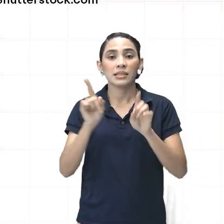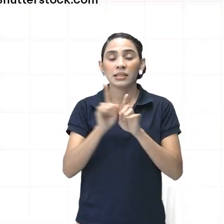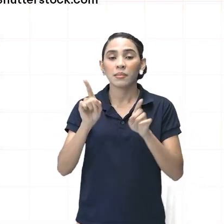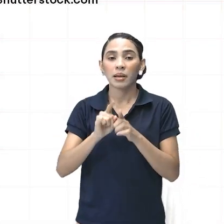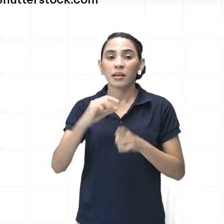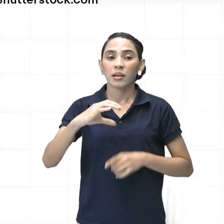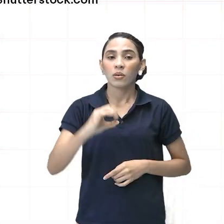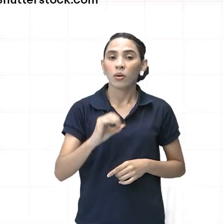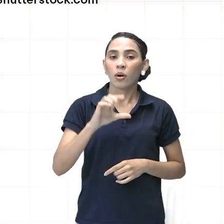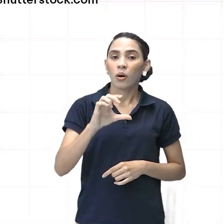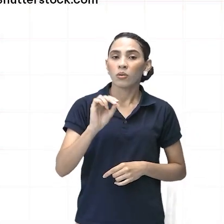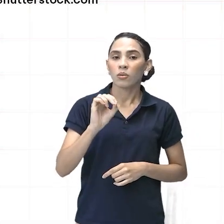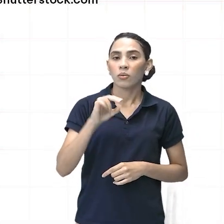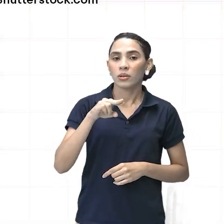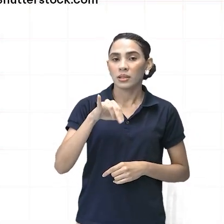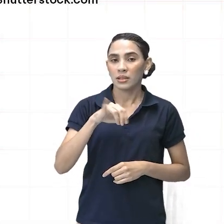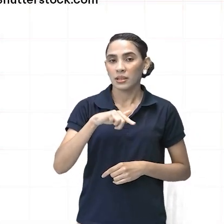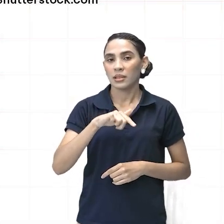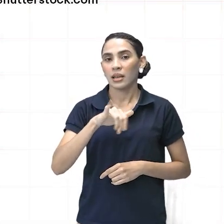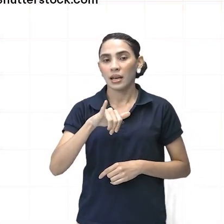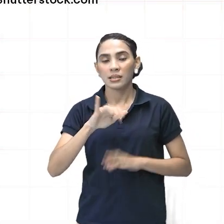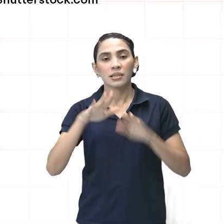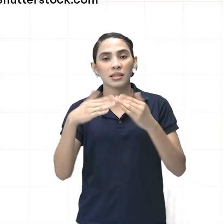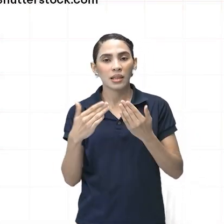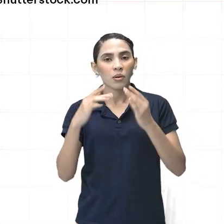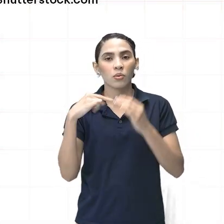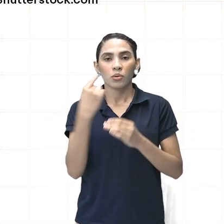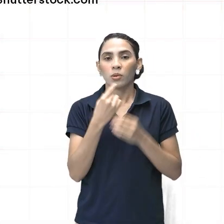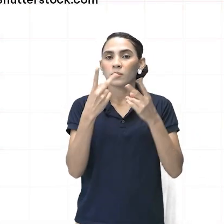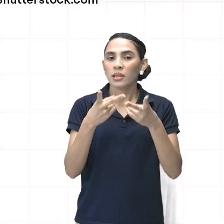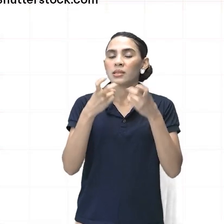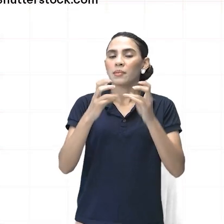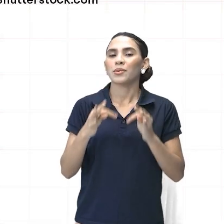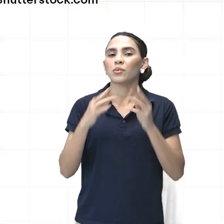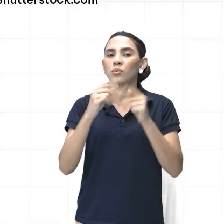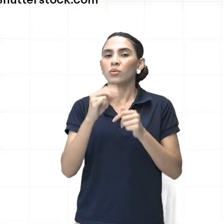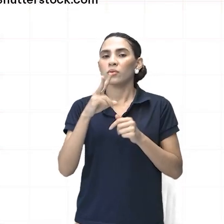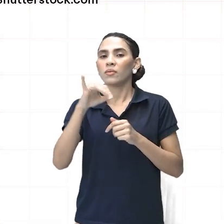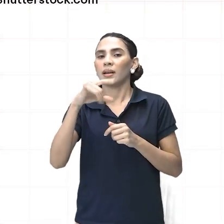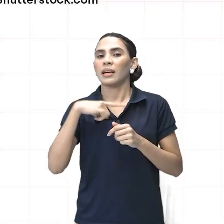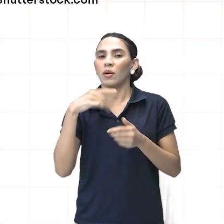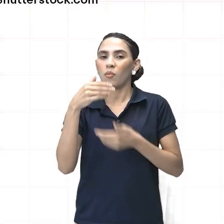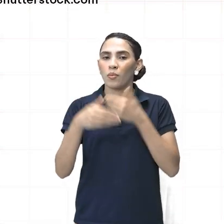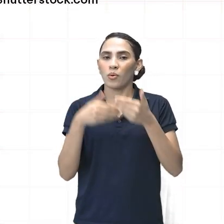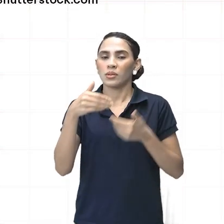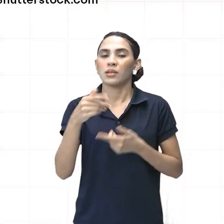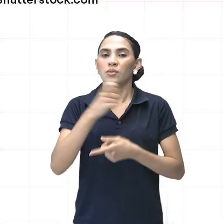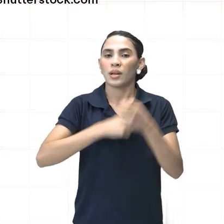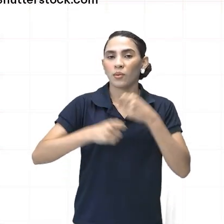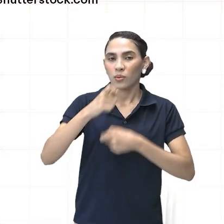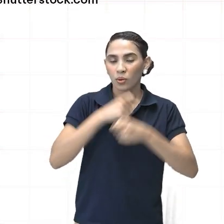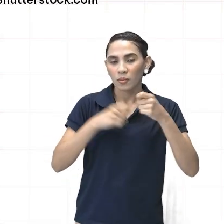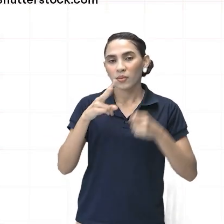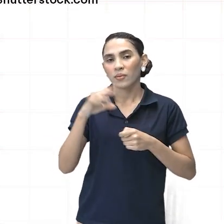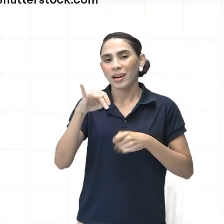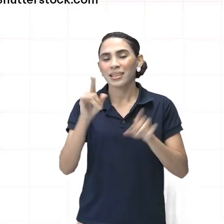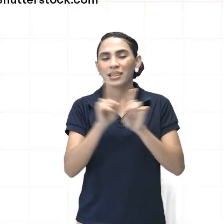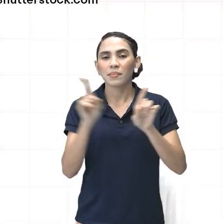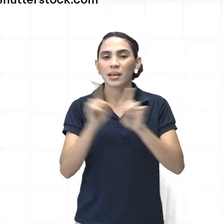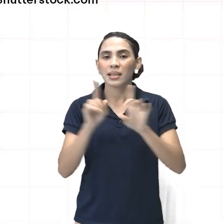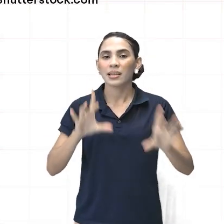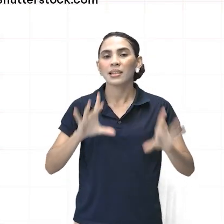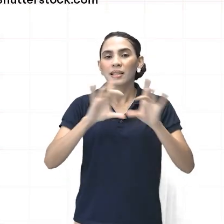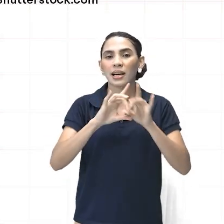colônias. Então, a gente observa que tudo isso vai ser um processo já econômico, né? Que vai estar muito